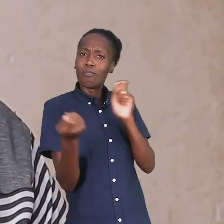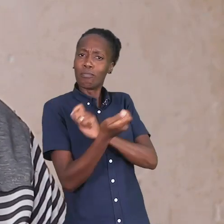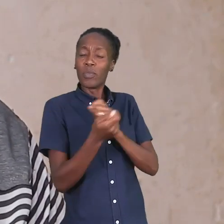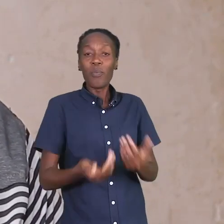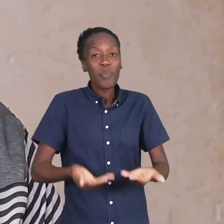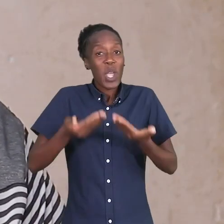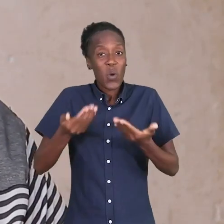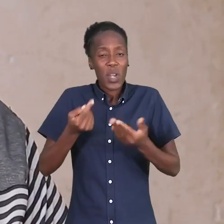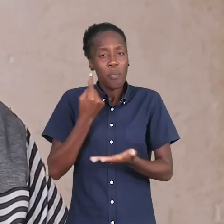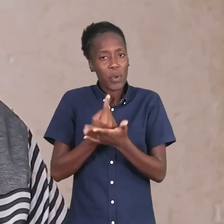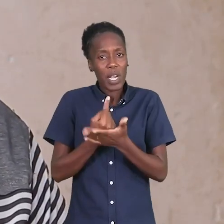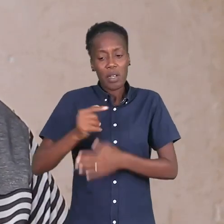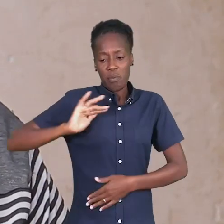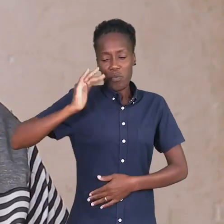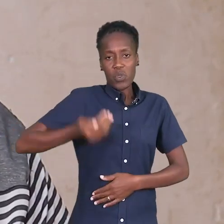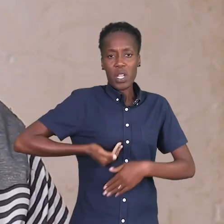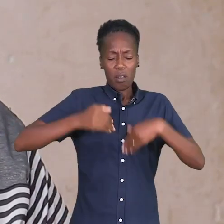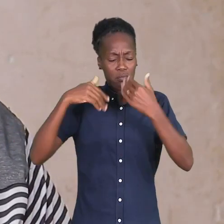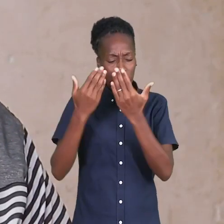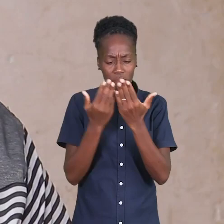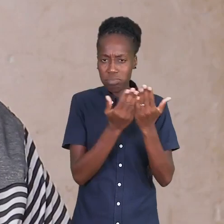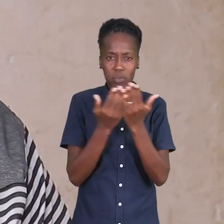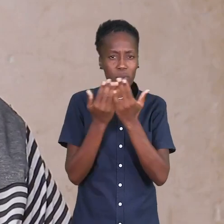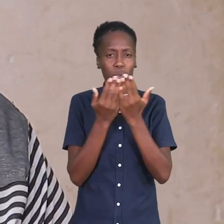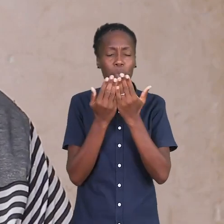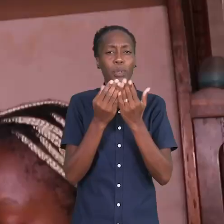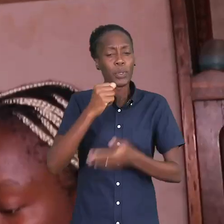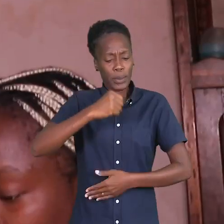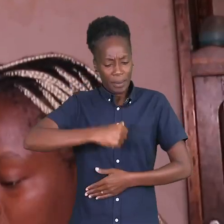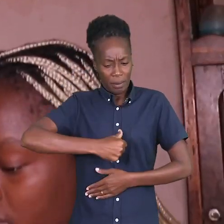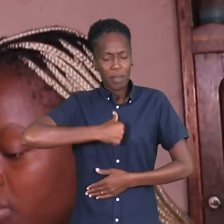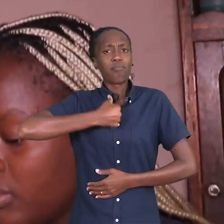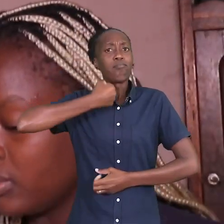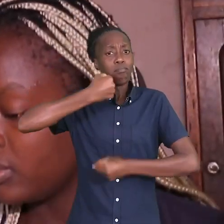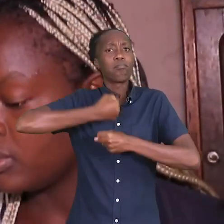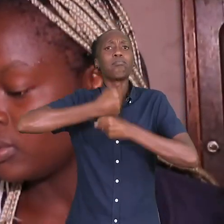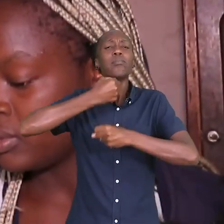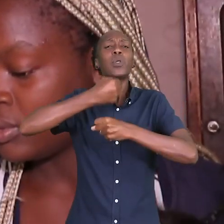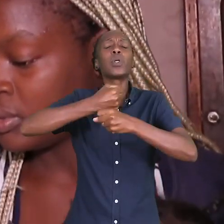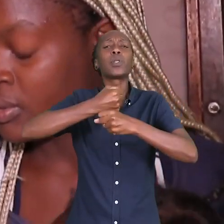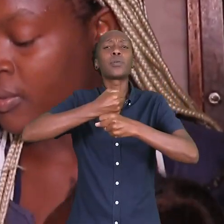não. Agora a pessoa tem que se formar. Tem que arranjar o seu próprio pão.